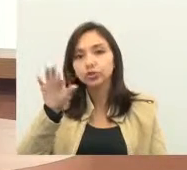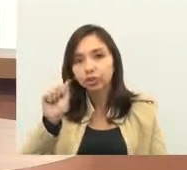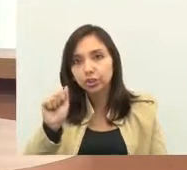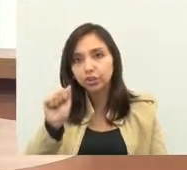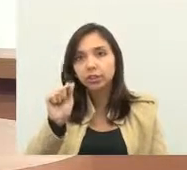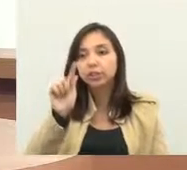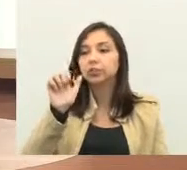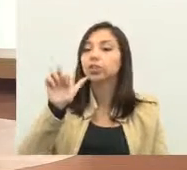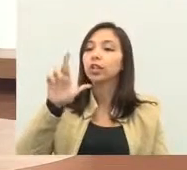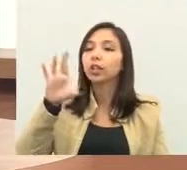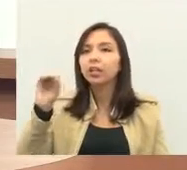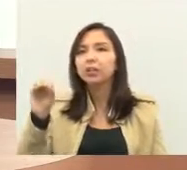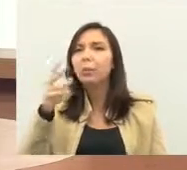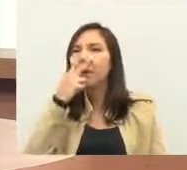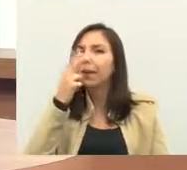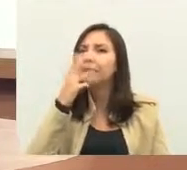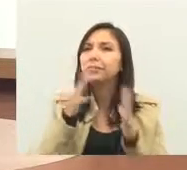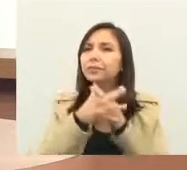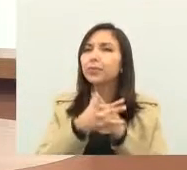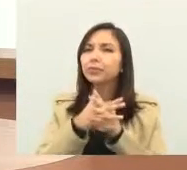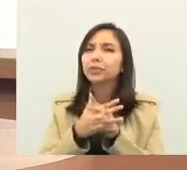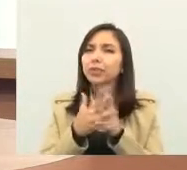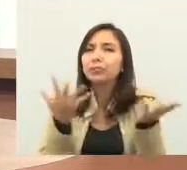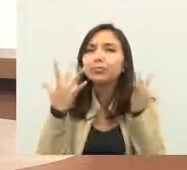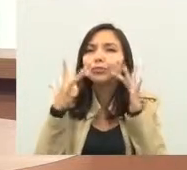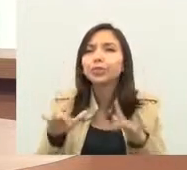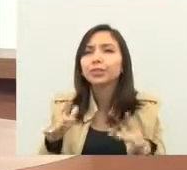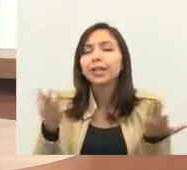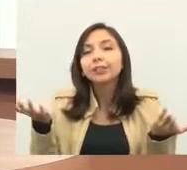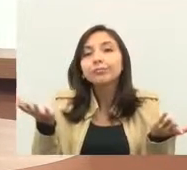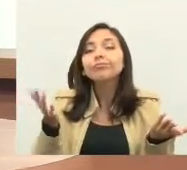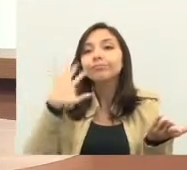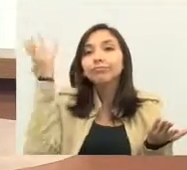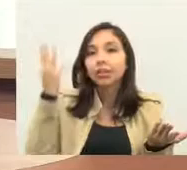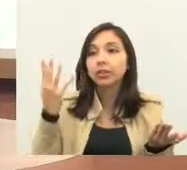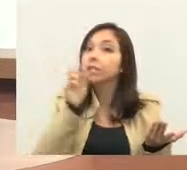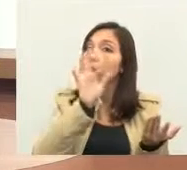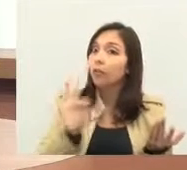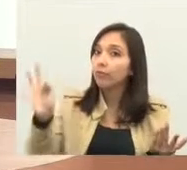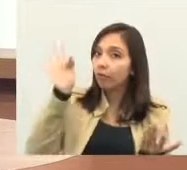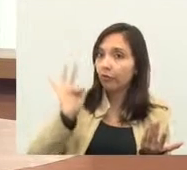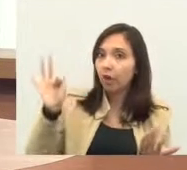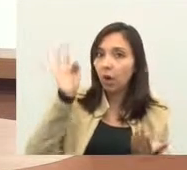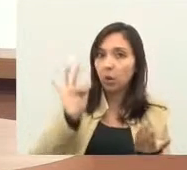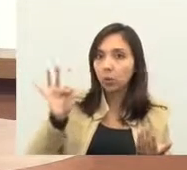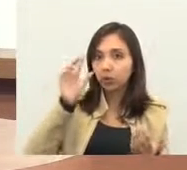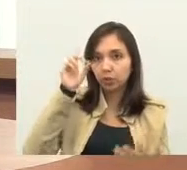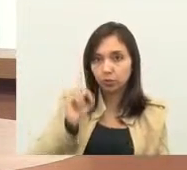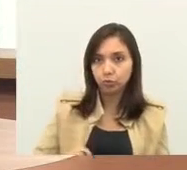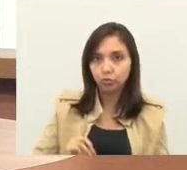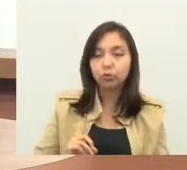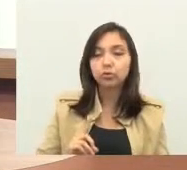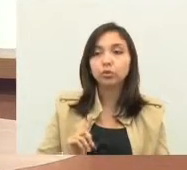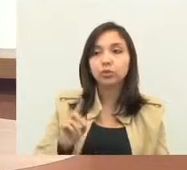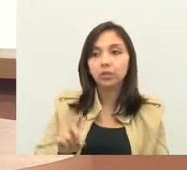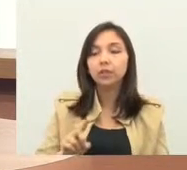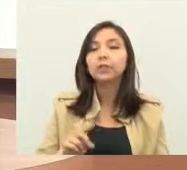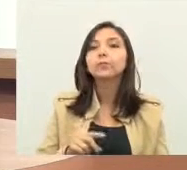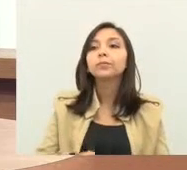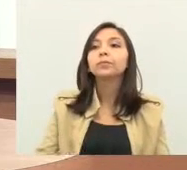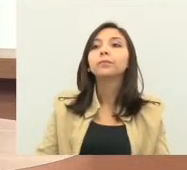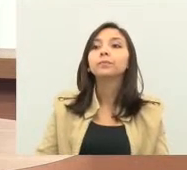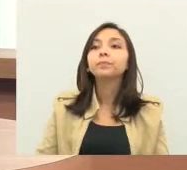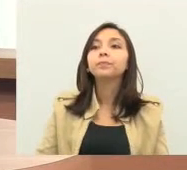às vezes eu não sei se propositadamente, mas enfim. Na faculdade de Direito, vereador Paulo